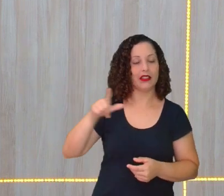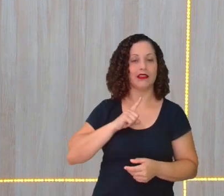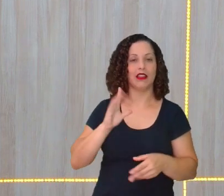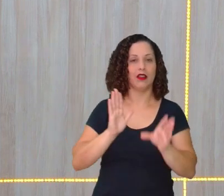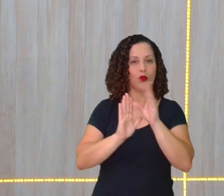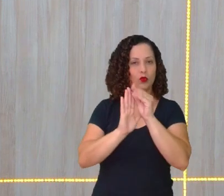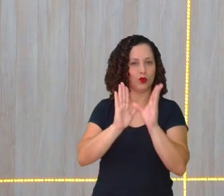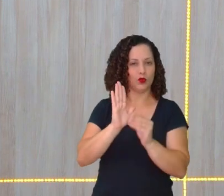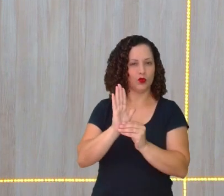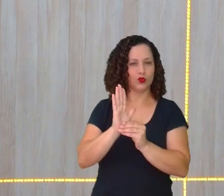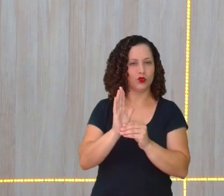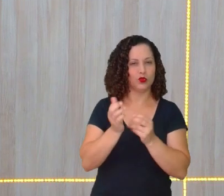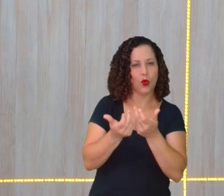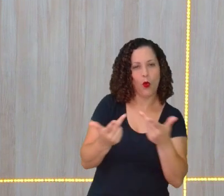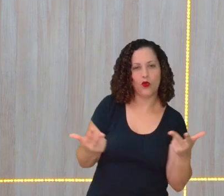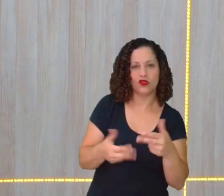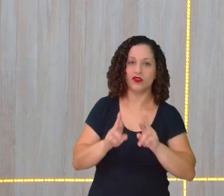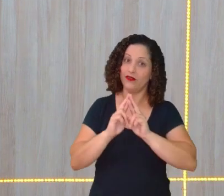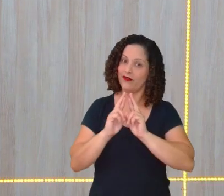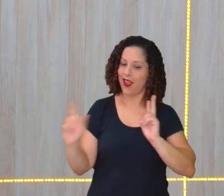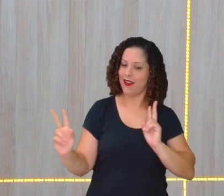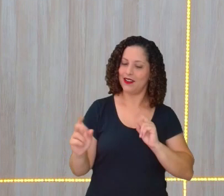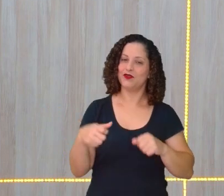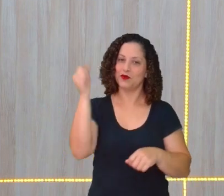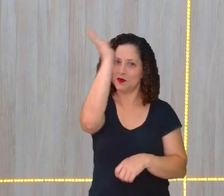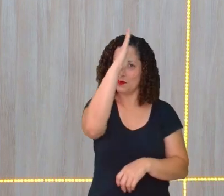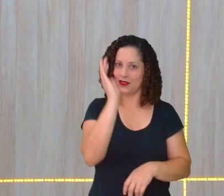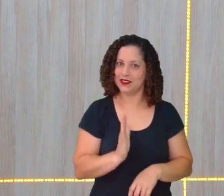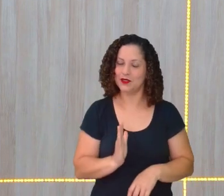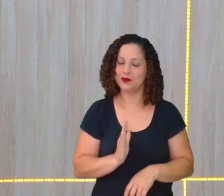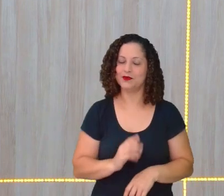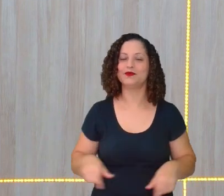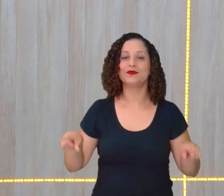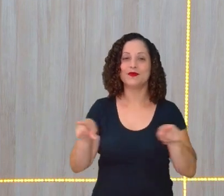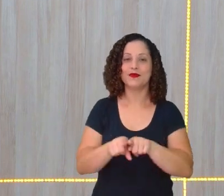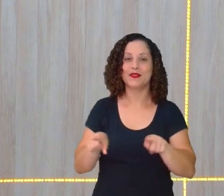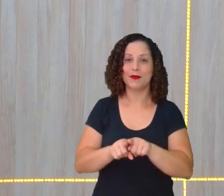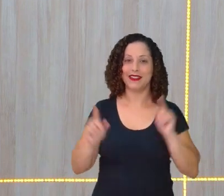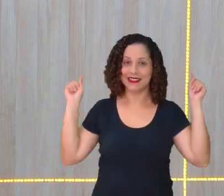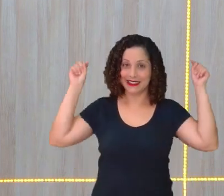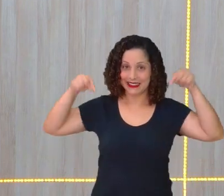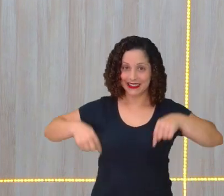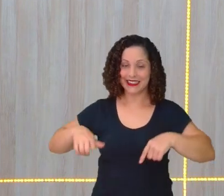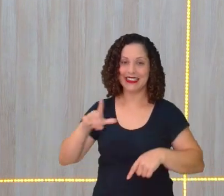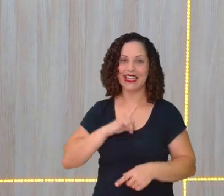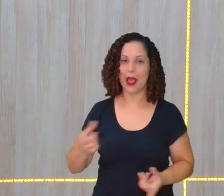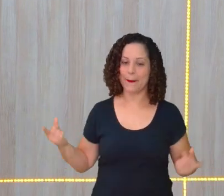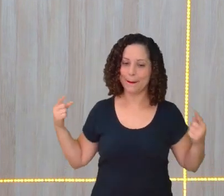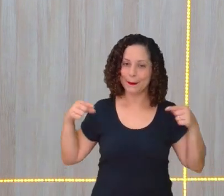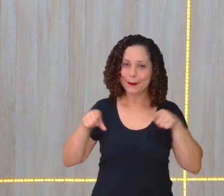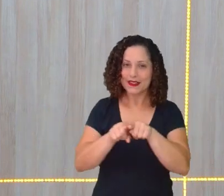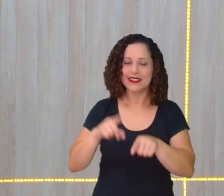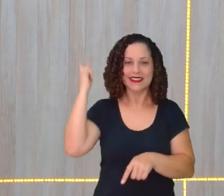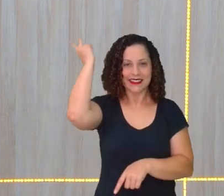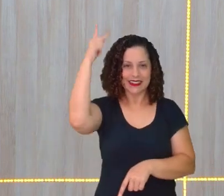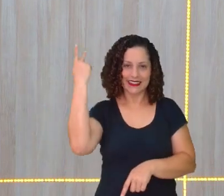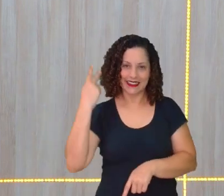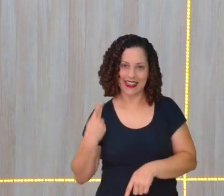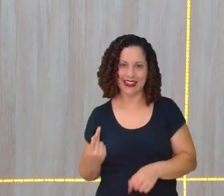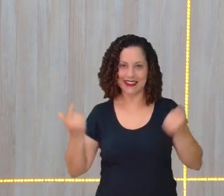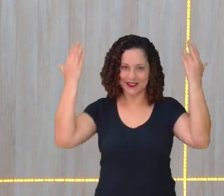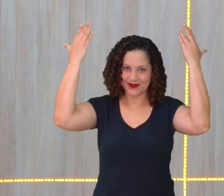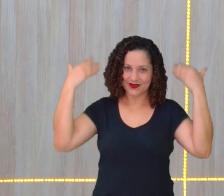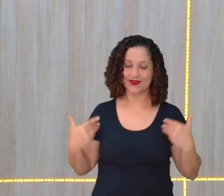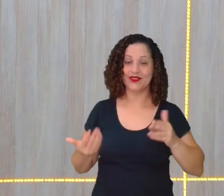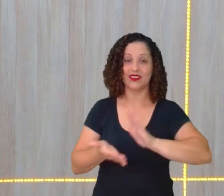bem diferentes daqui do Brasil, beleza? E junto conosco, nós temos também a nossa parceira Késia, nos